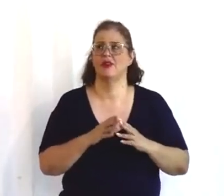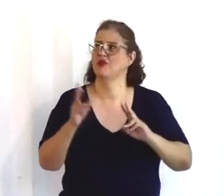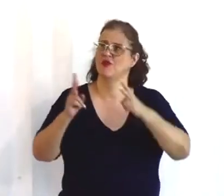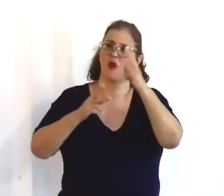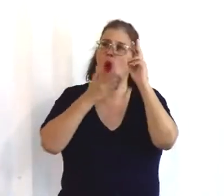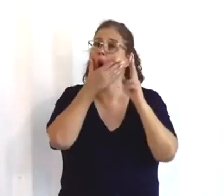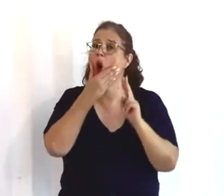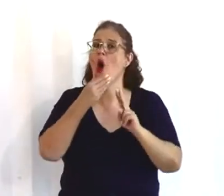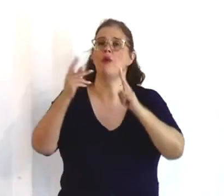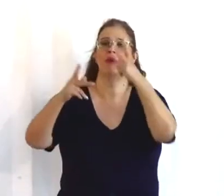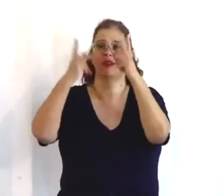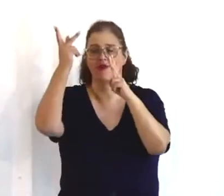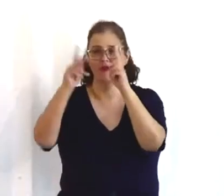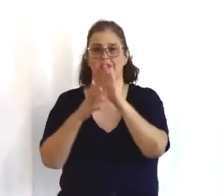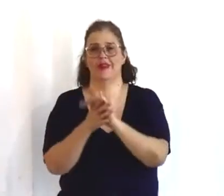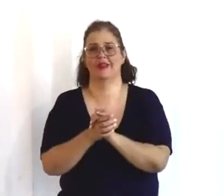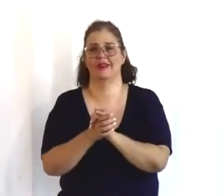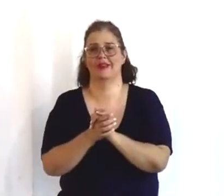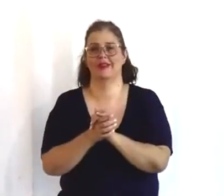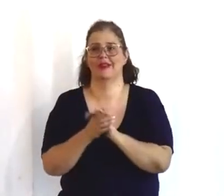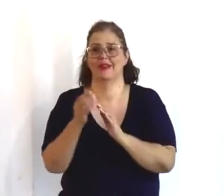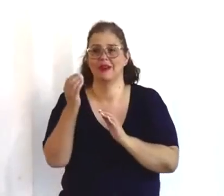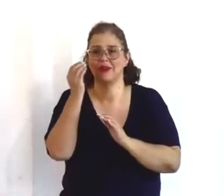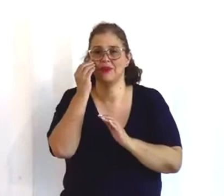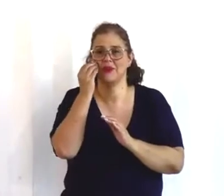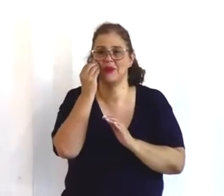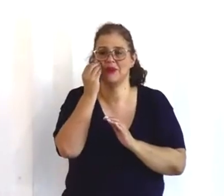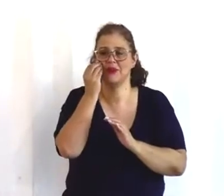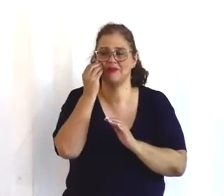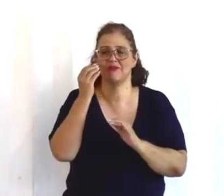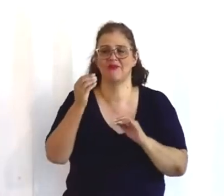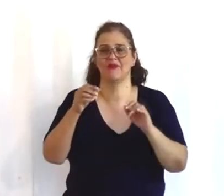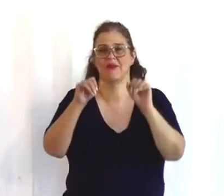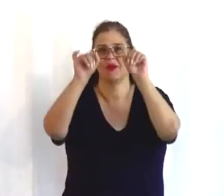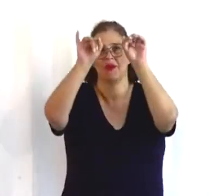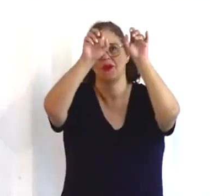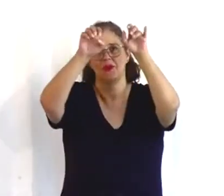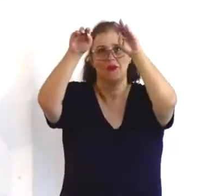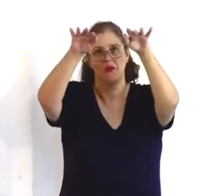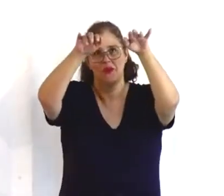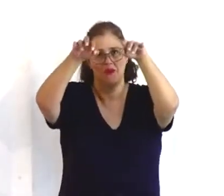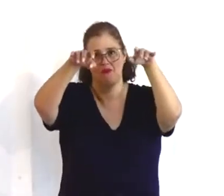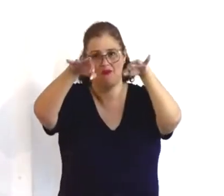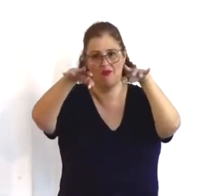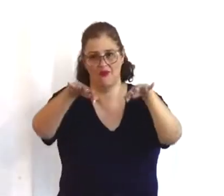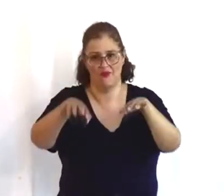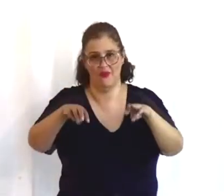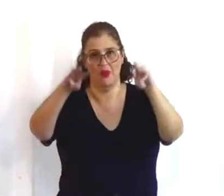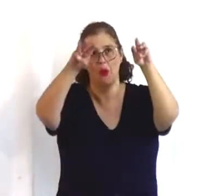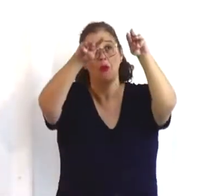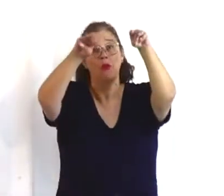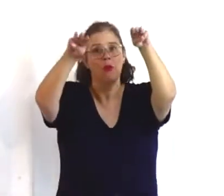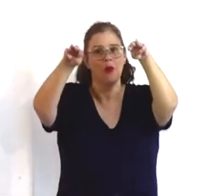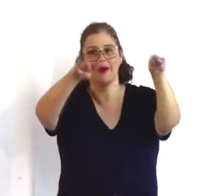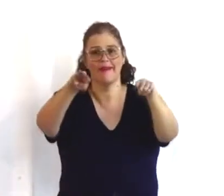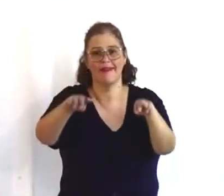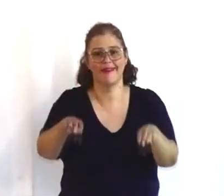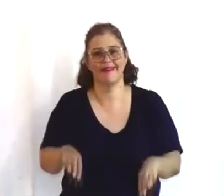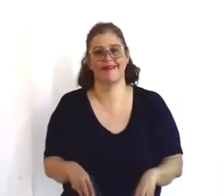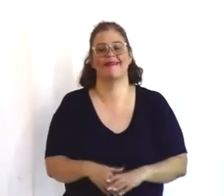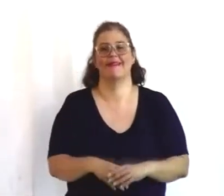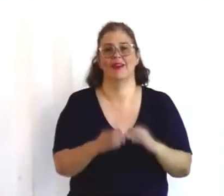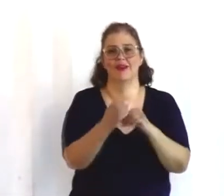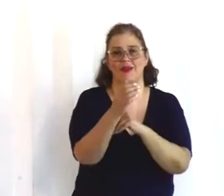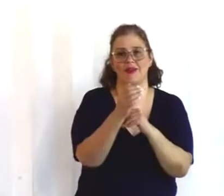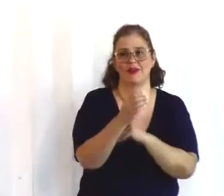vencedores, haveriam de experimentar o maná escondido. Quem é o maná escondido, irmãos? É Jesus. Quando Jesus